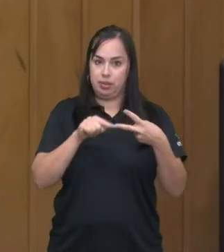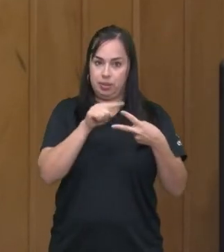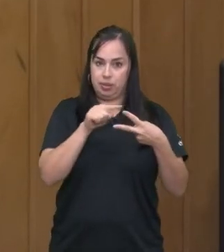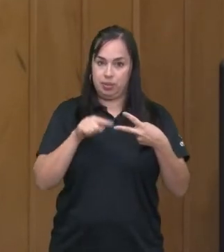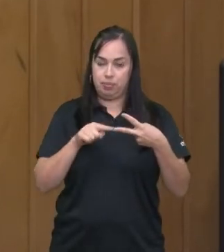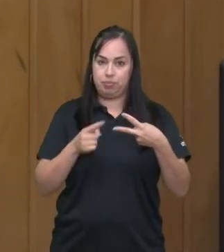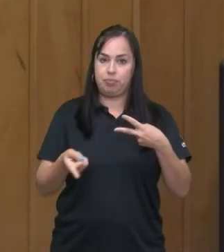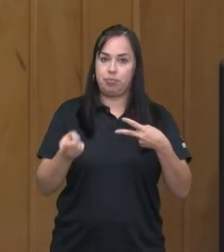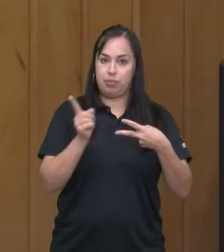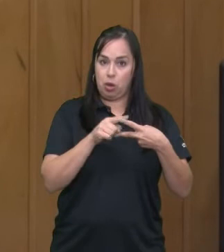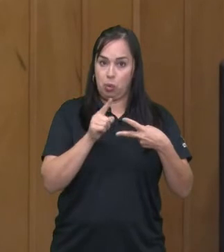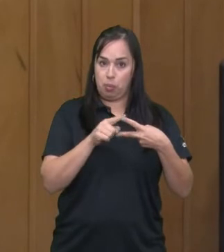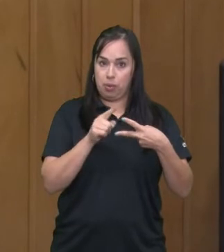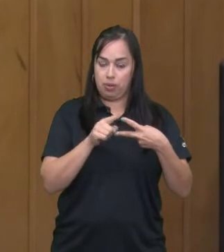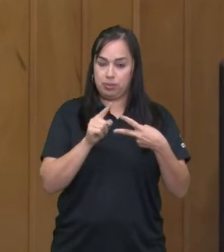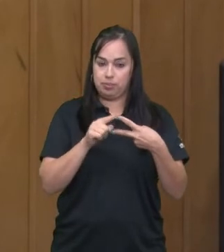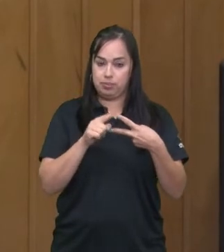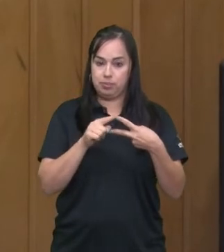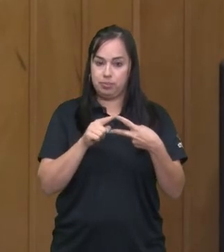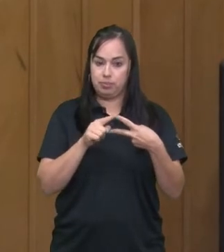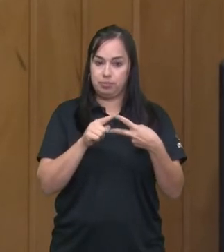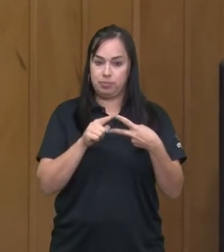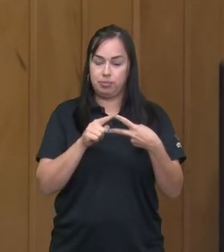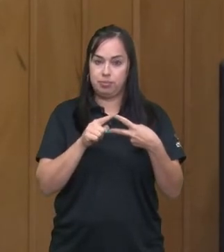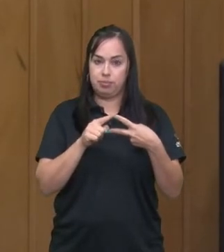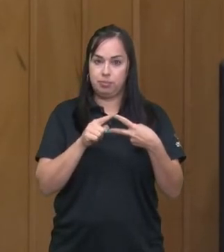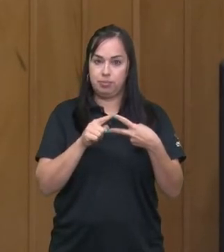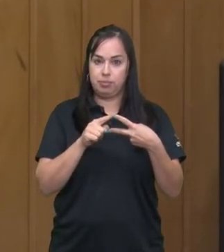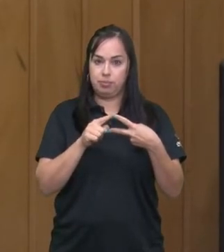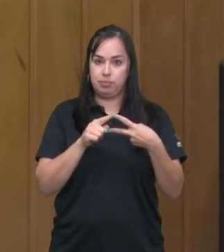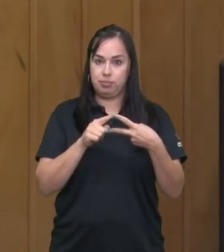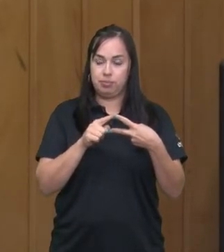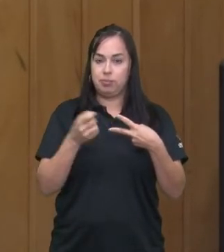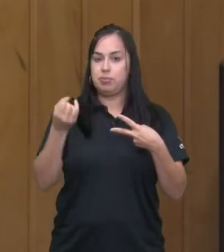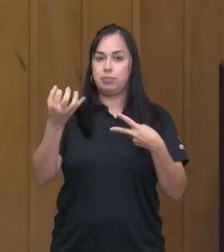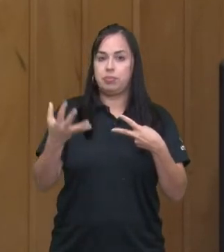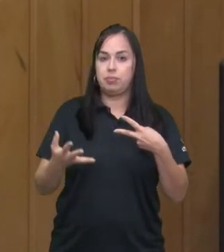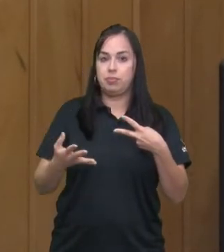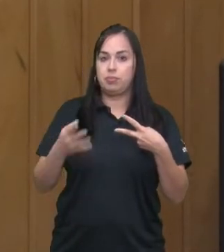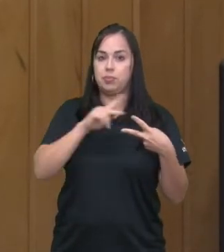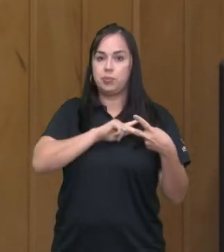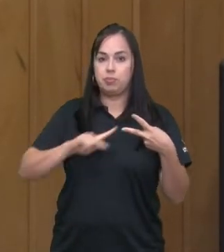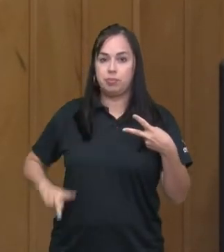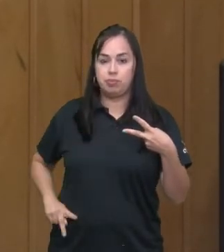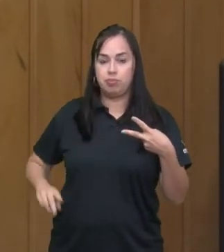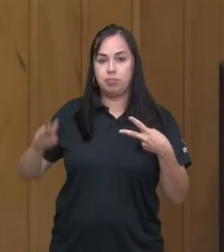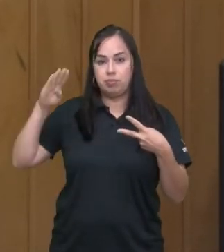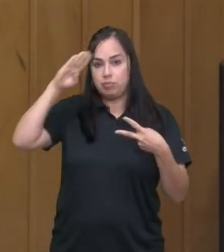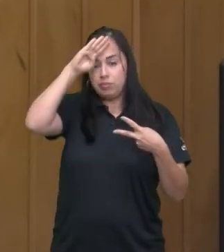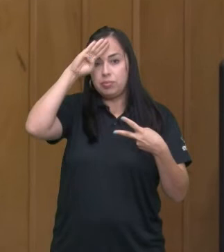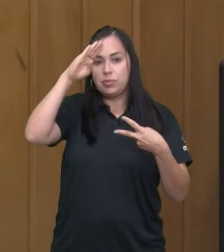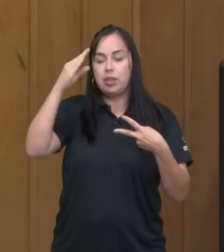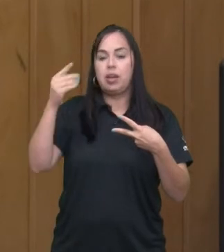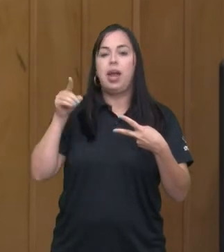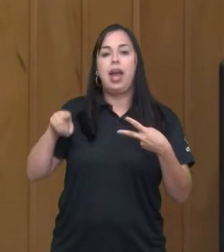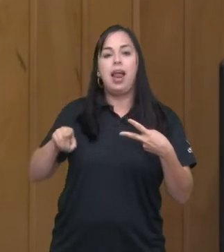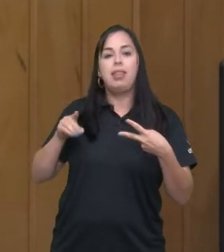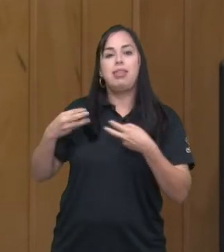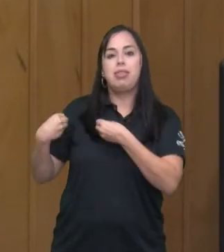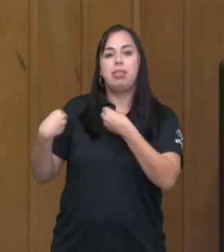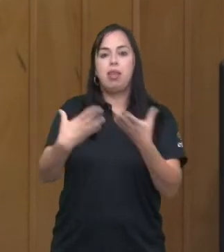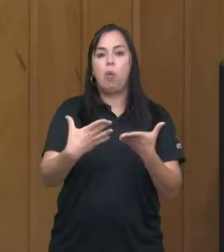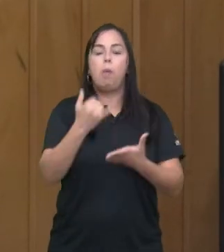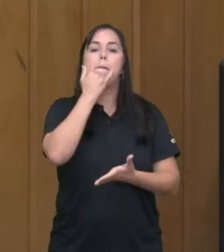uma fazendo referência ao presidente Bolsonaro por ter concedido o indulto ao